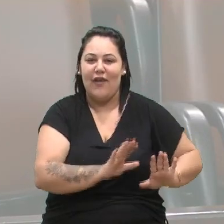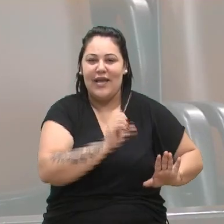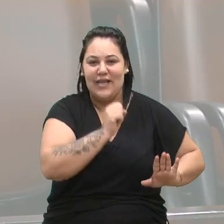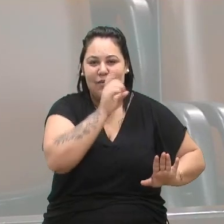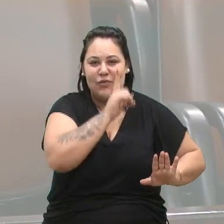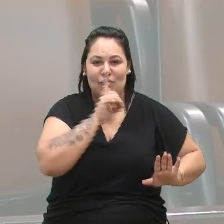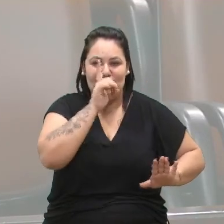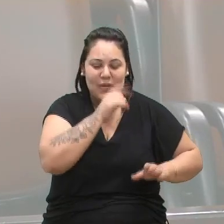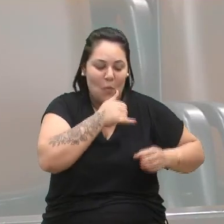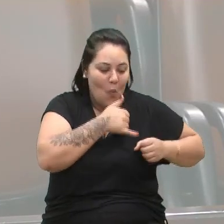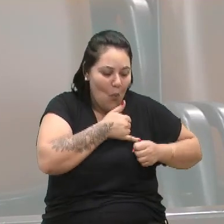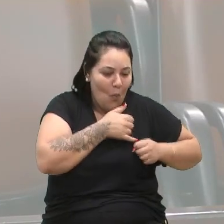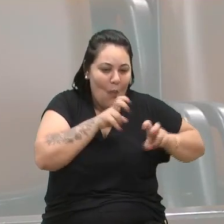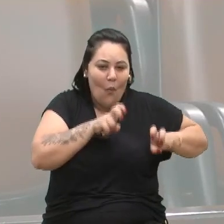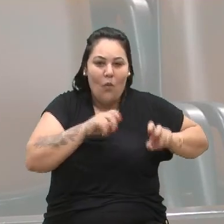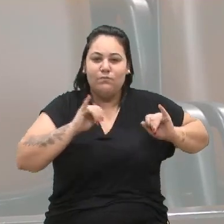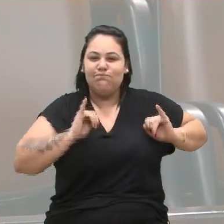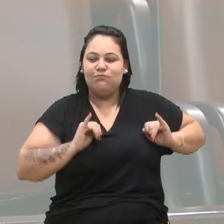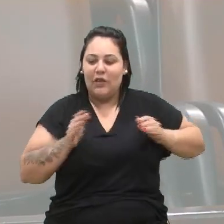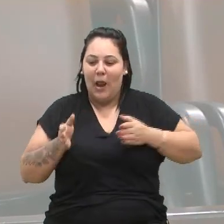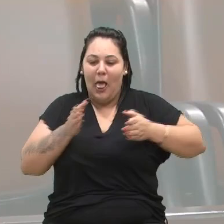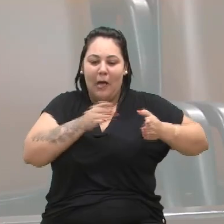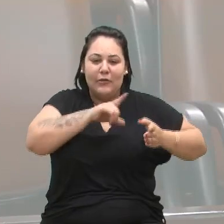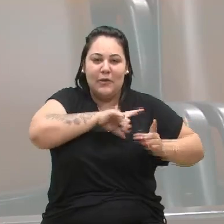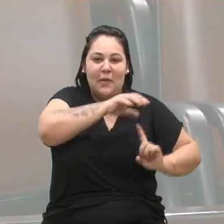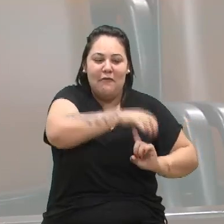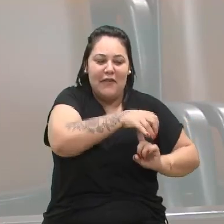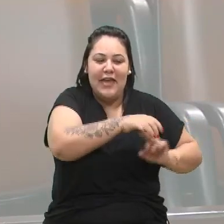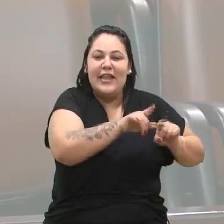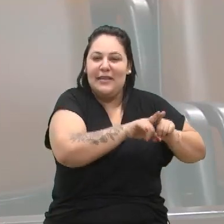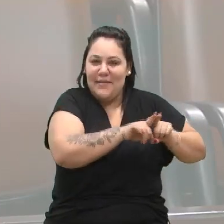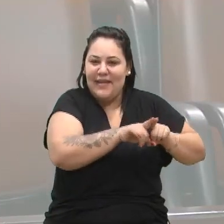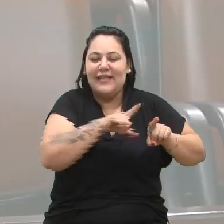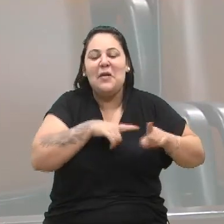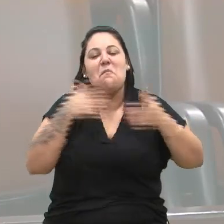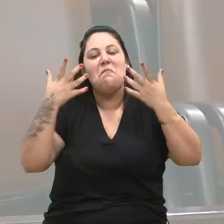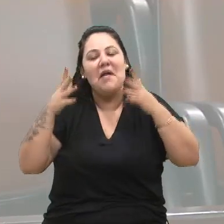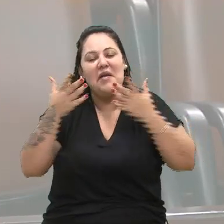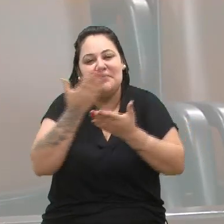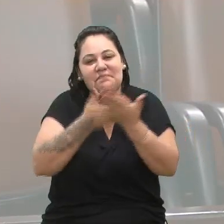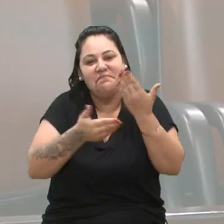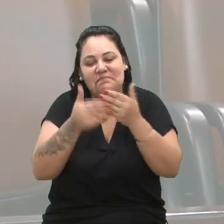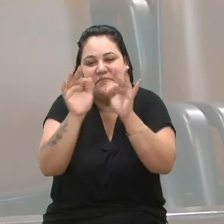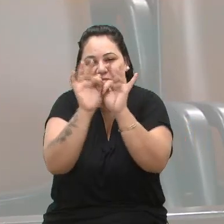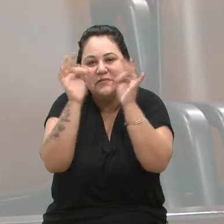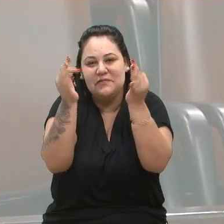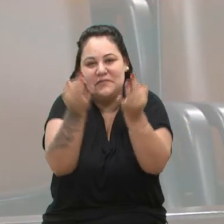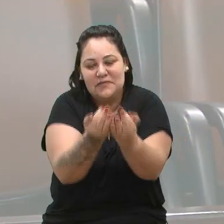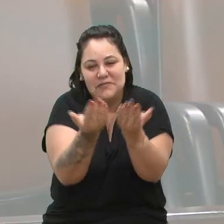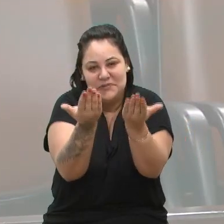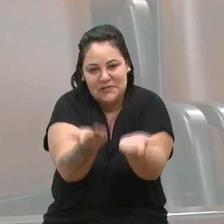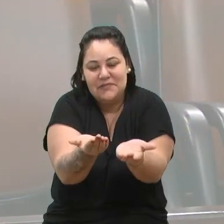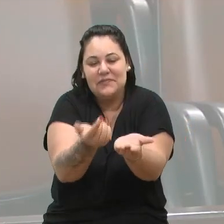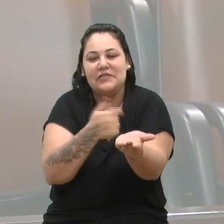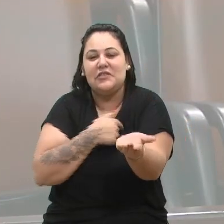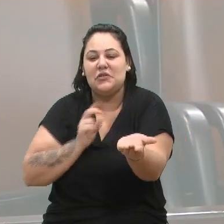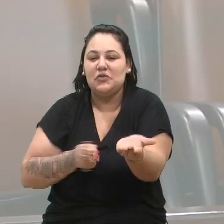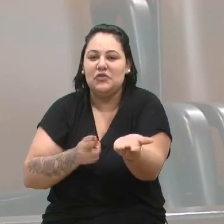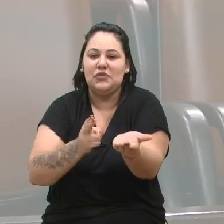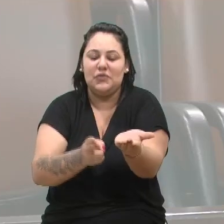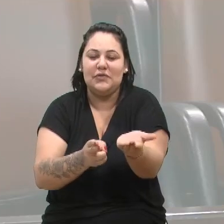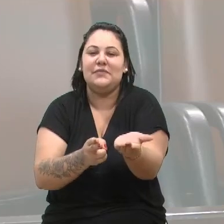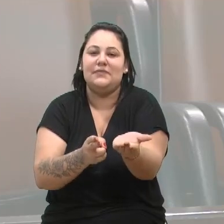seu chimarrão. Ao lado tem uma feira, né? Então, parabéns à família Ferrari e continue, pessoal,